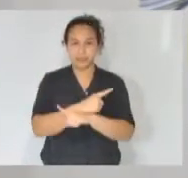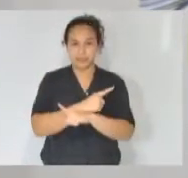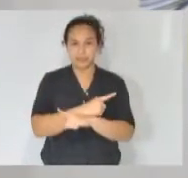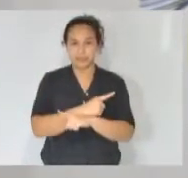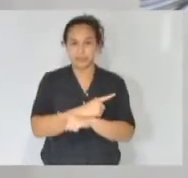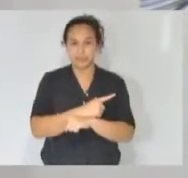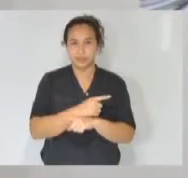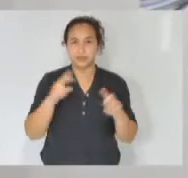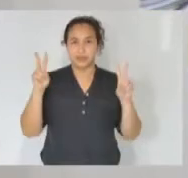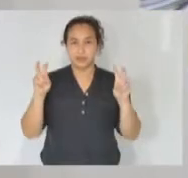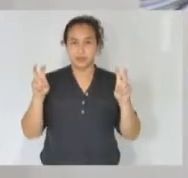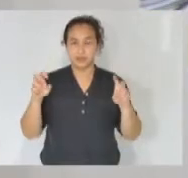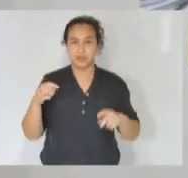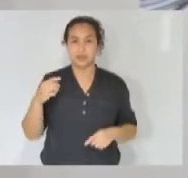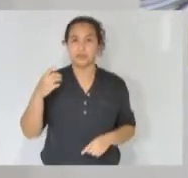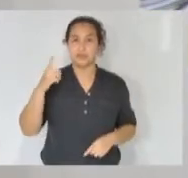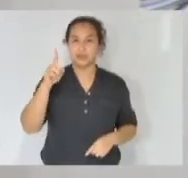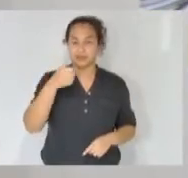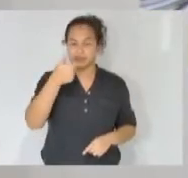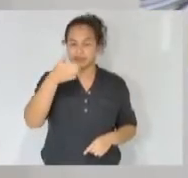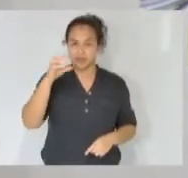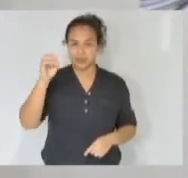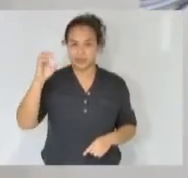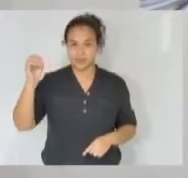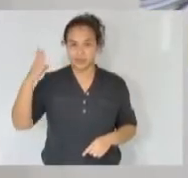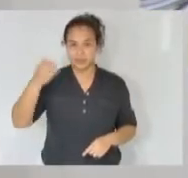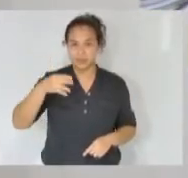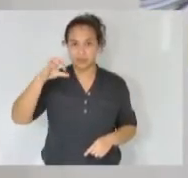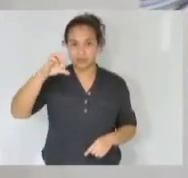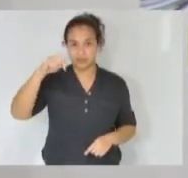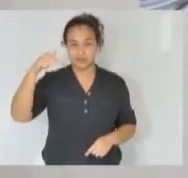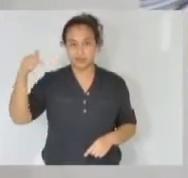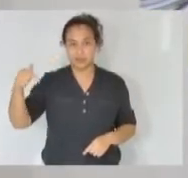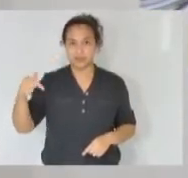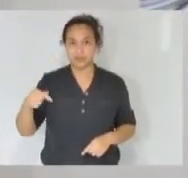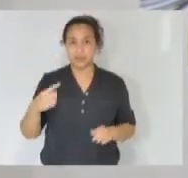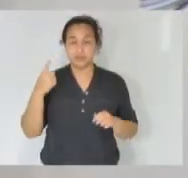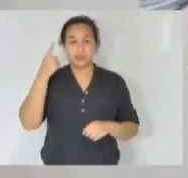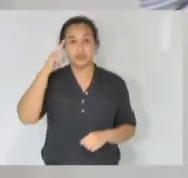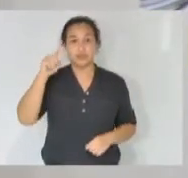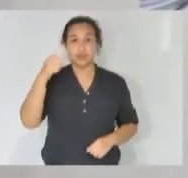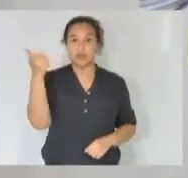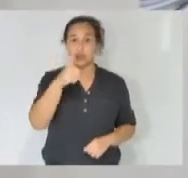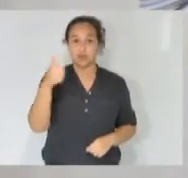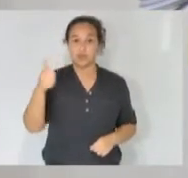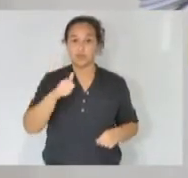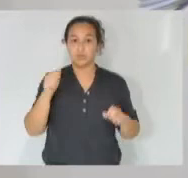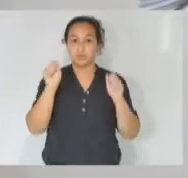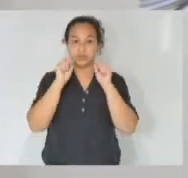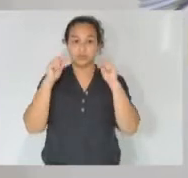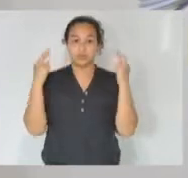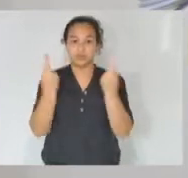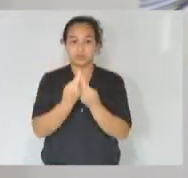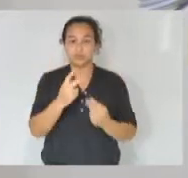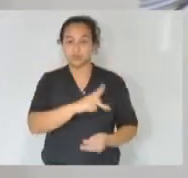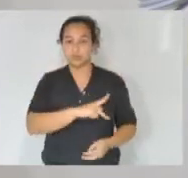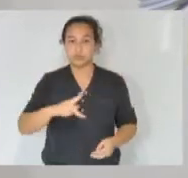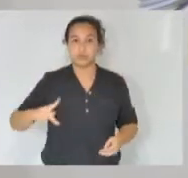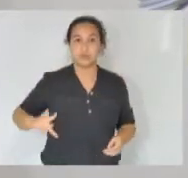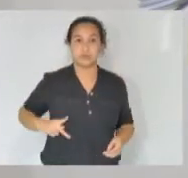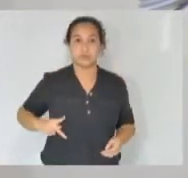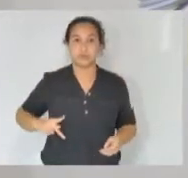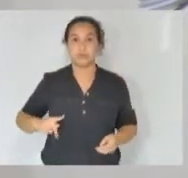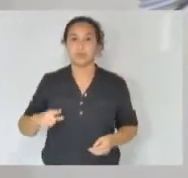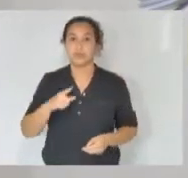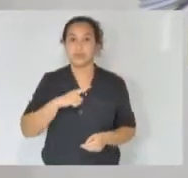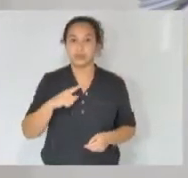convênio 100/97. No dia 11, vamos ter uma importante audiência pública aqui, conduzida pela Comissão de Finanças e